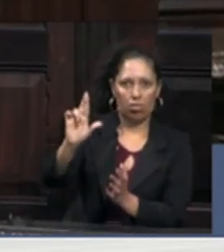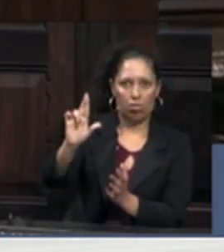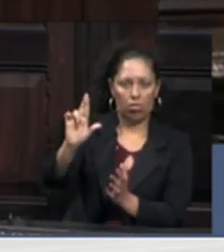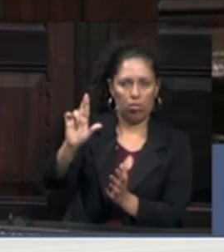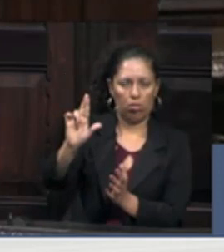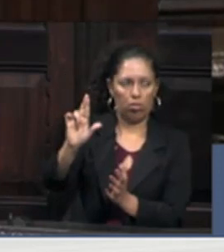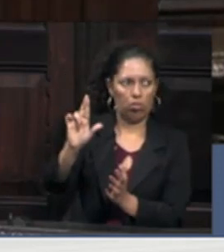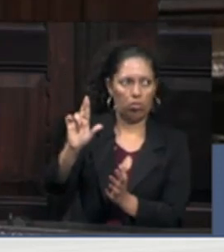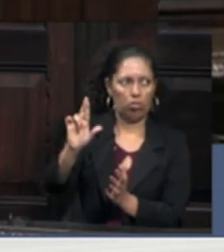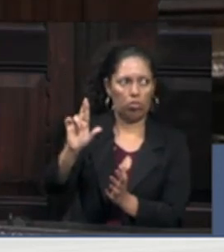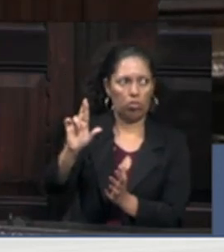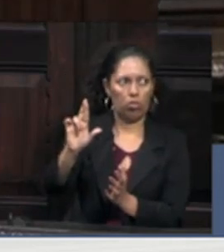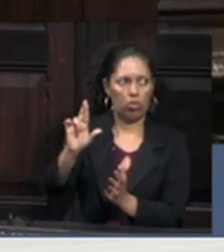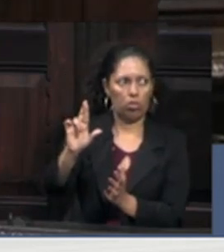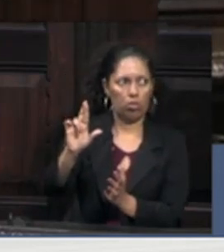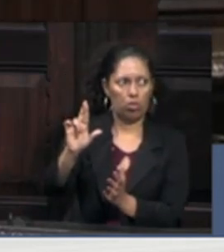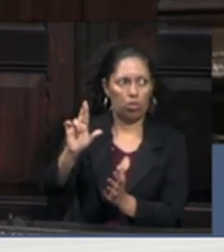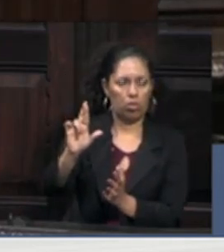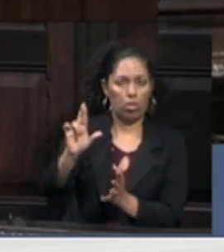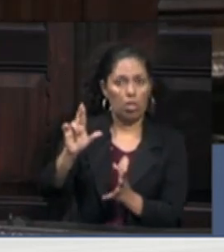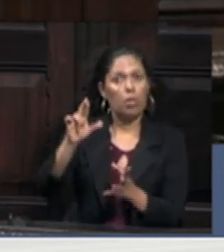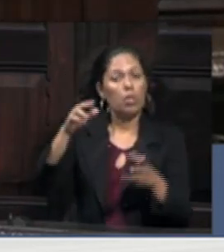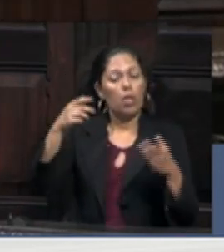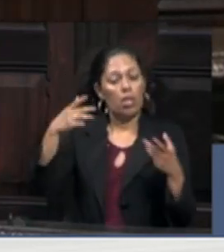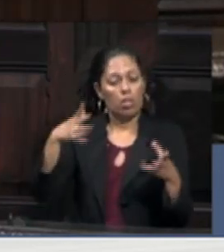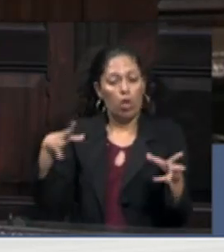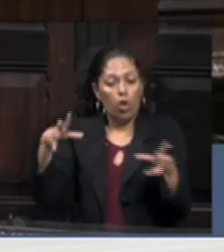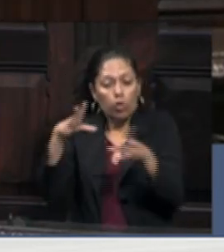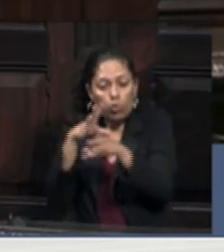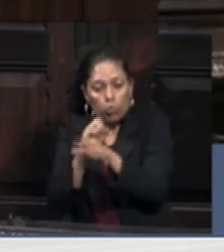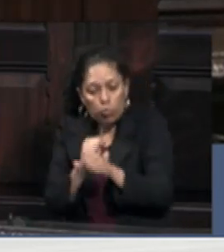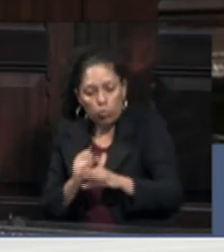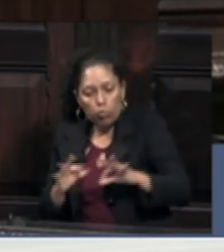programado, orçamentário, há que se acrescentar